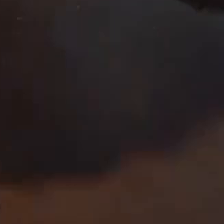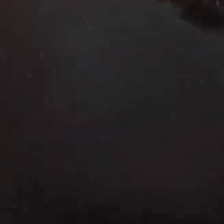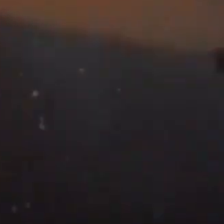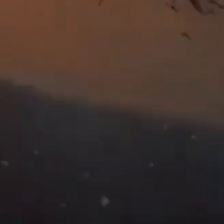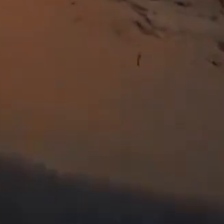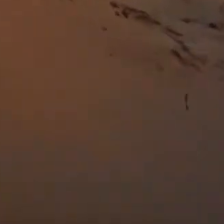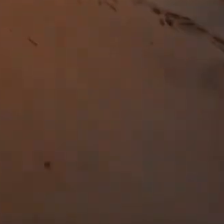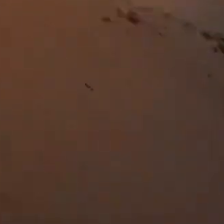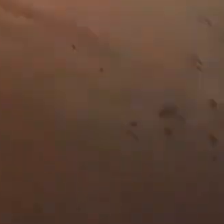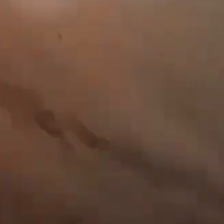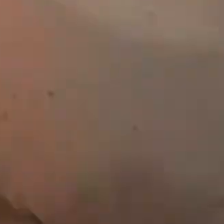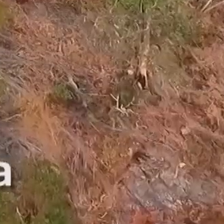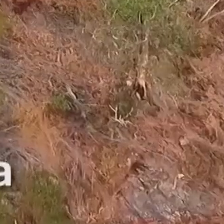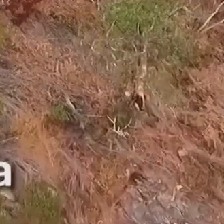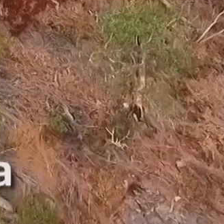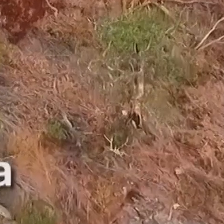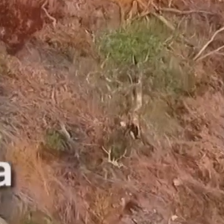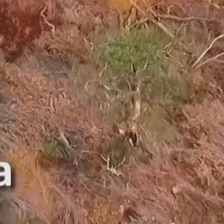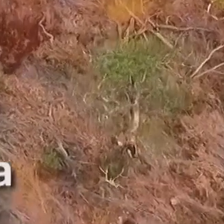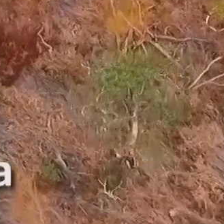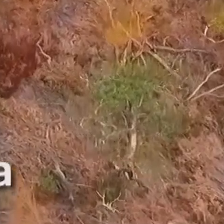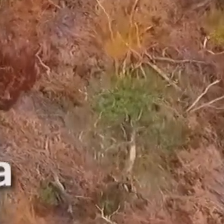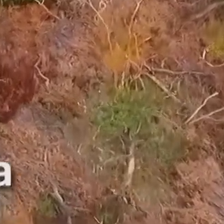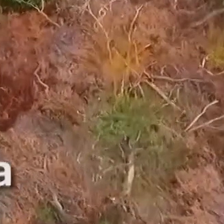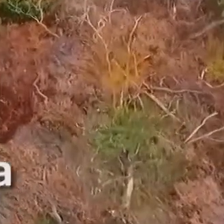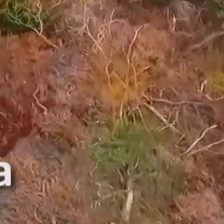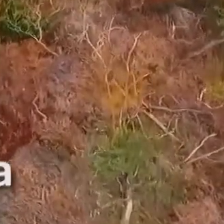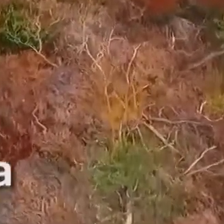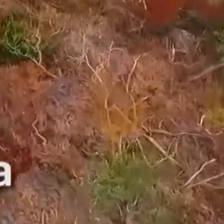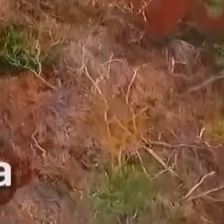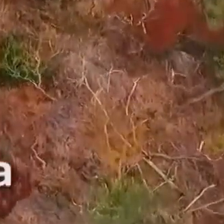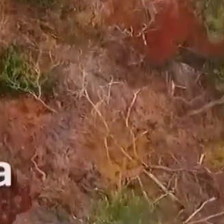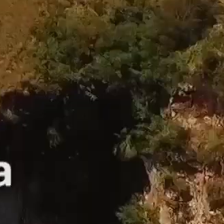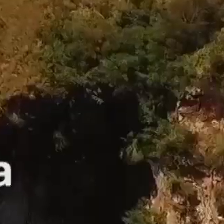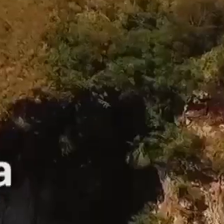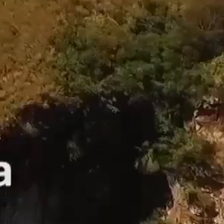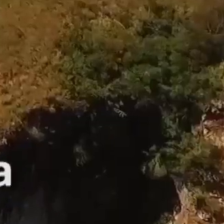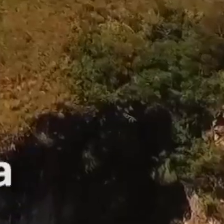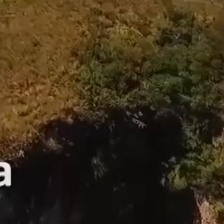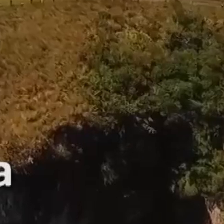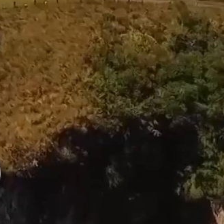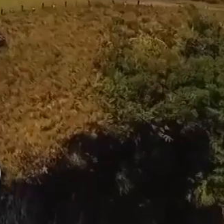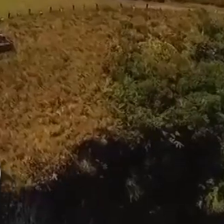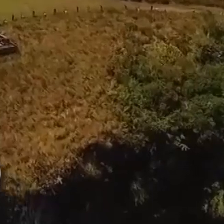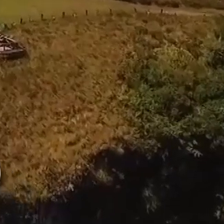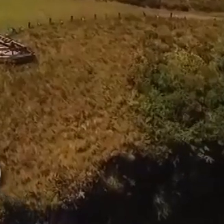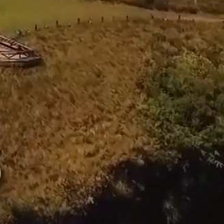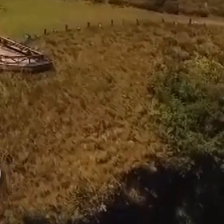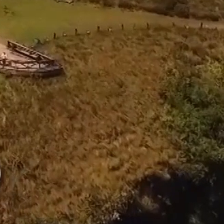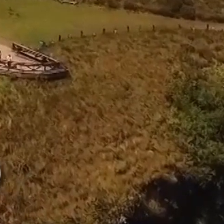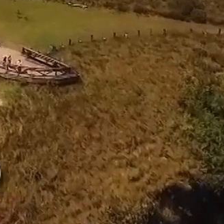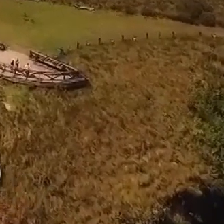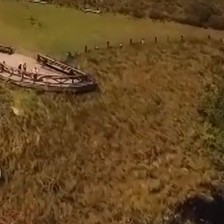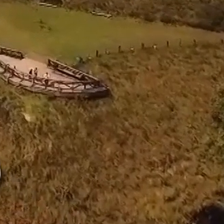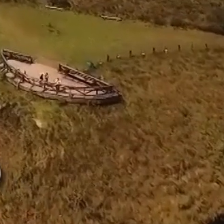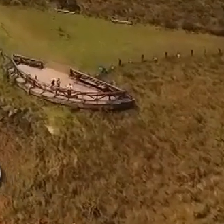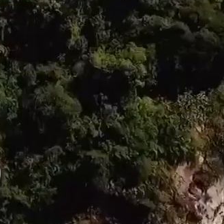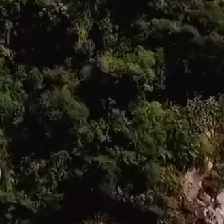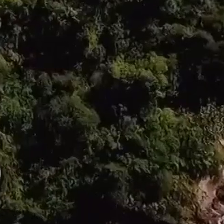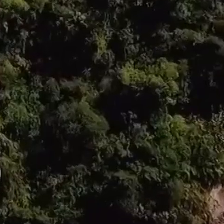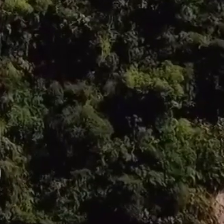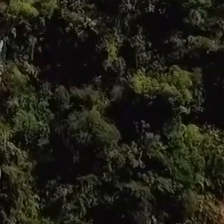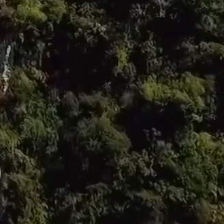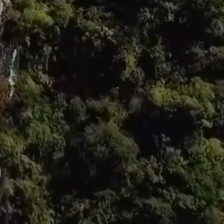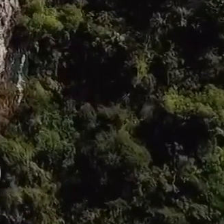os estrelado, e diga o verde louro desta fábula, paz no futuro e glória